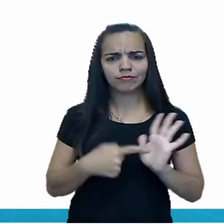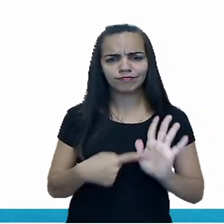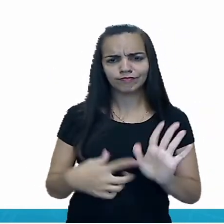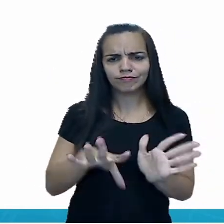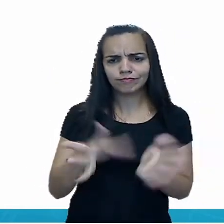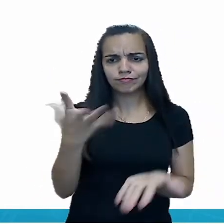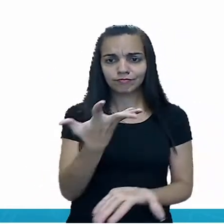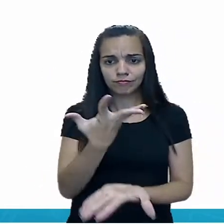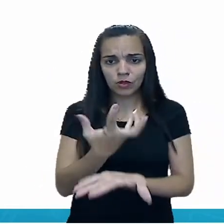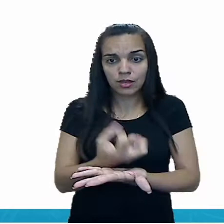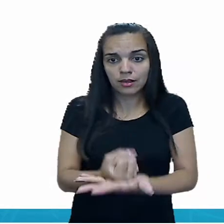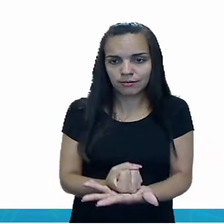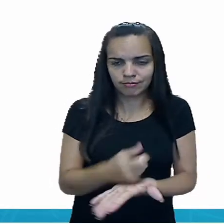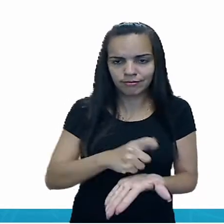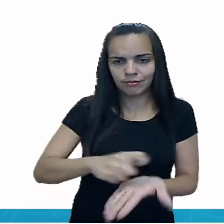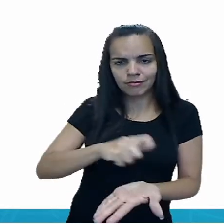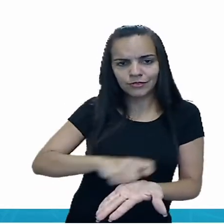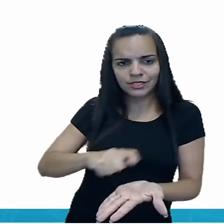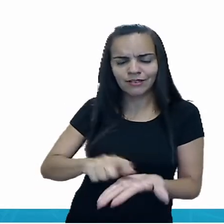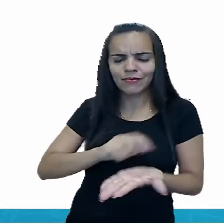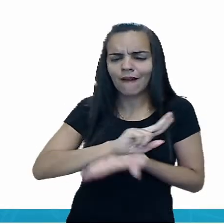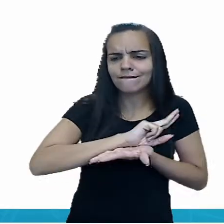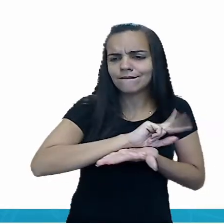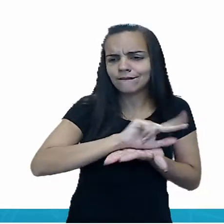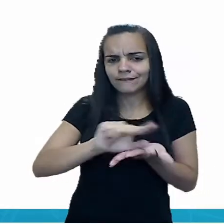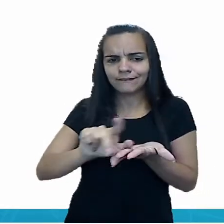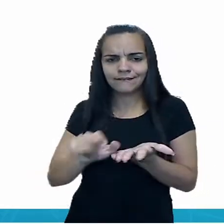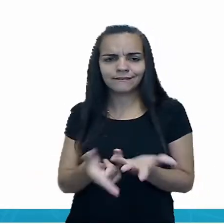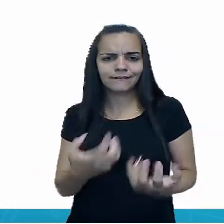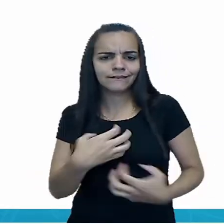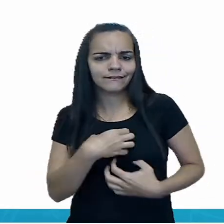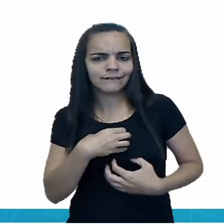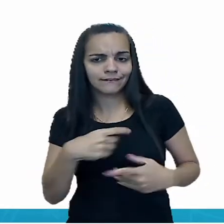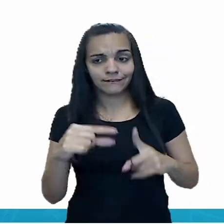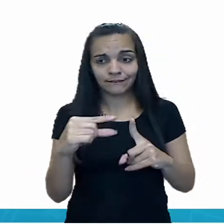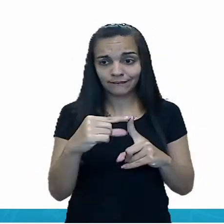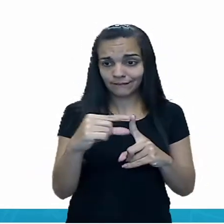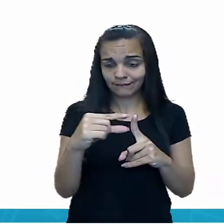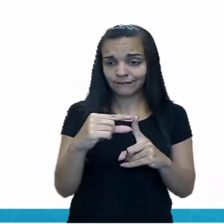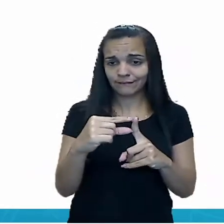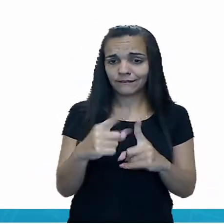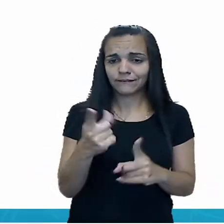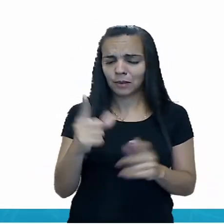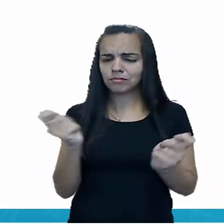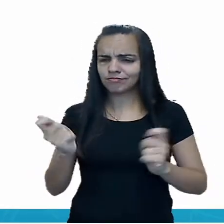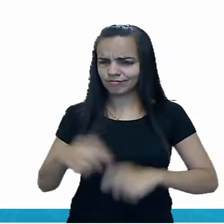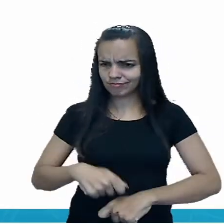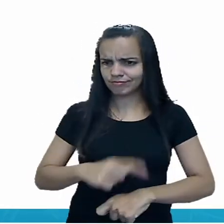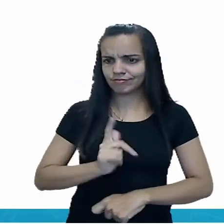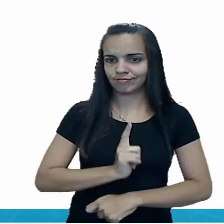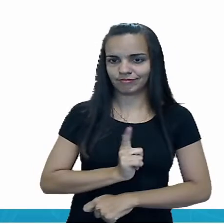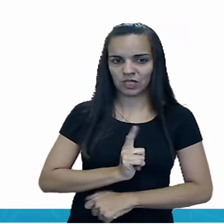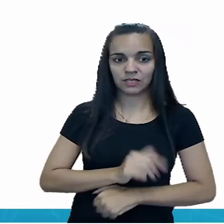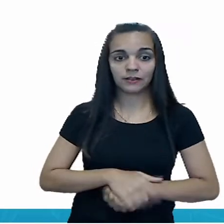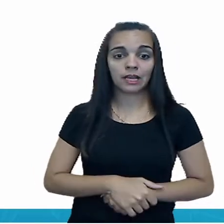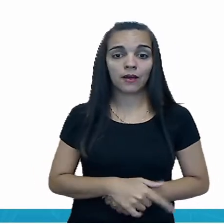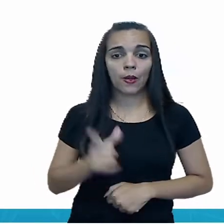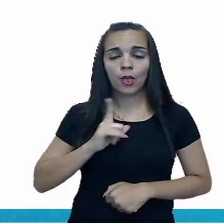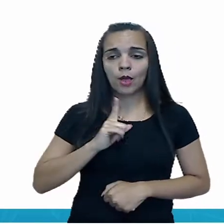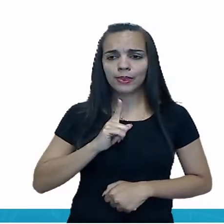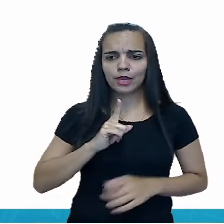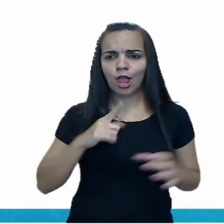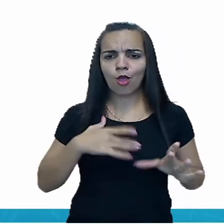dicionário. O dicionário, ele registra os vários sentidos de uma palavra, não é? E aí,